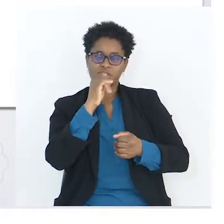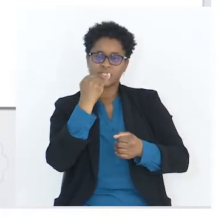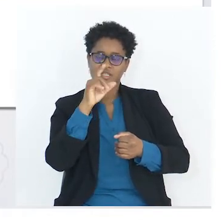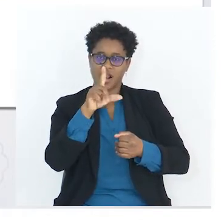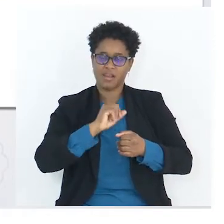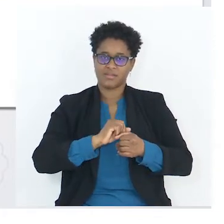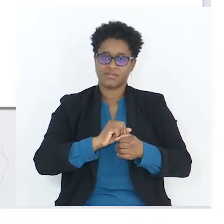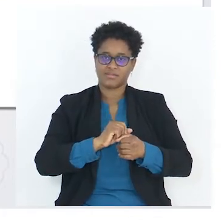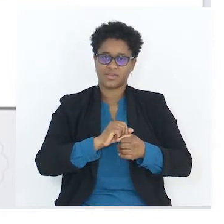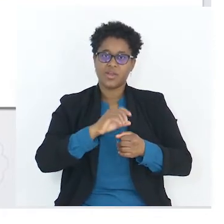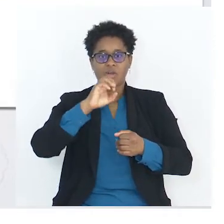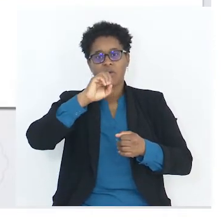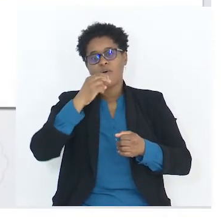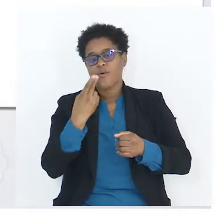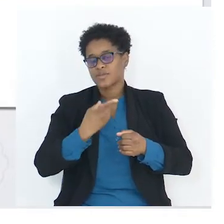ou seja,